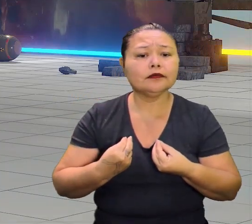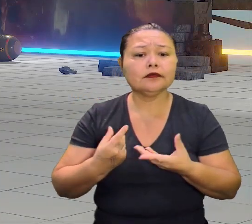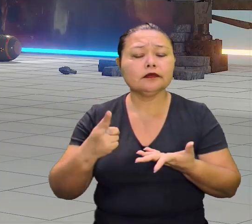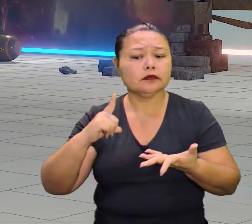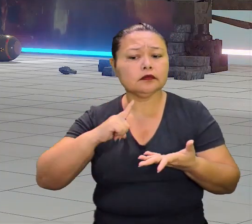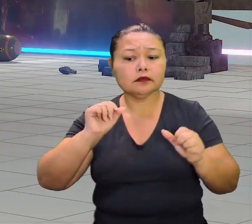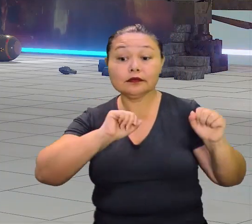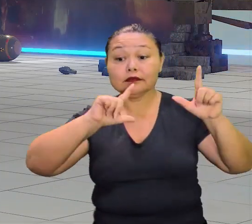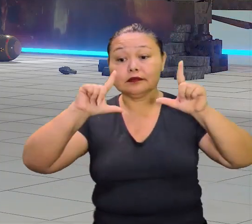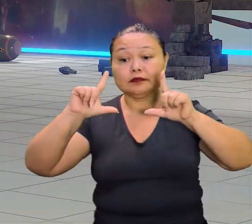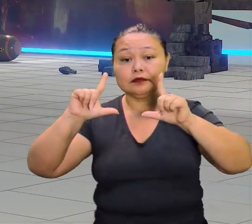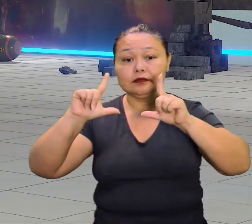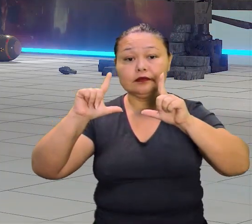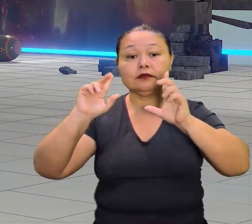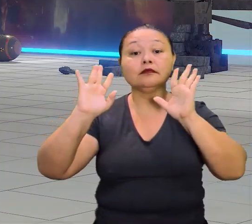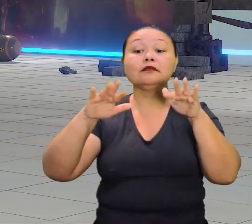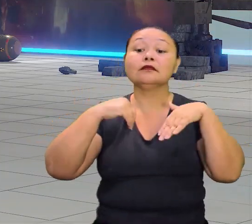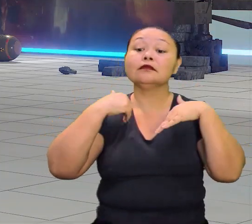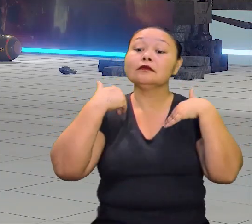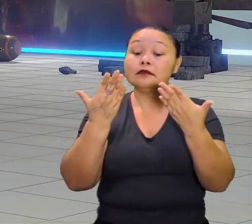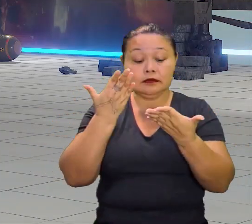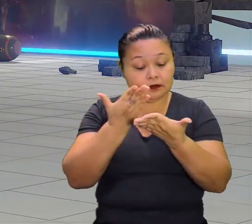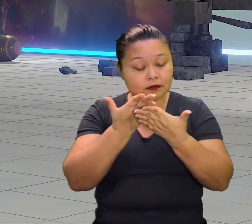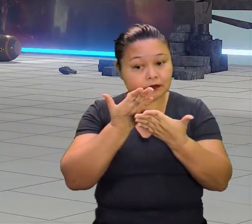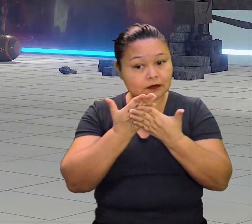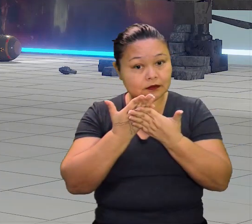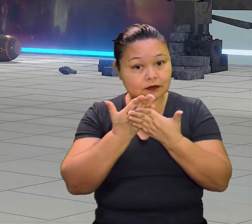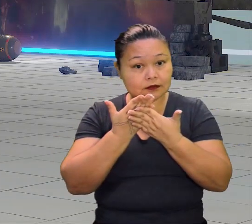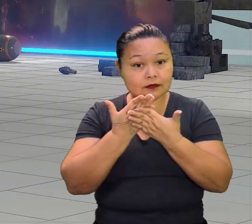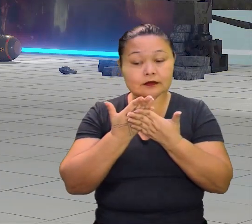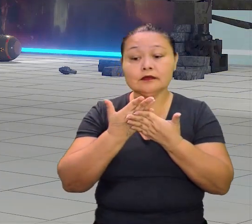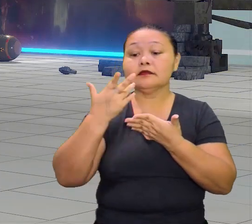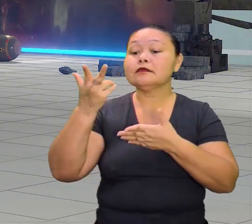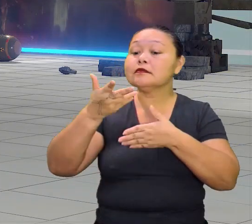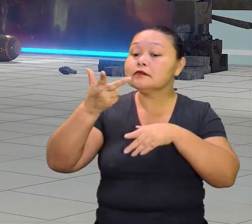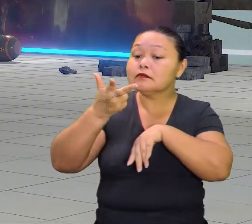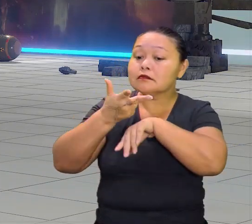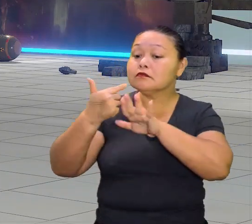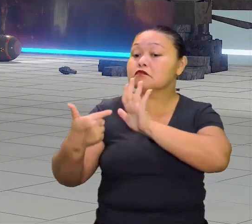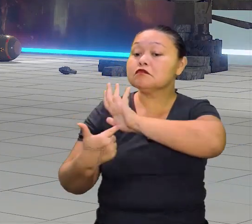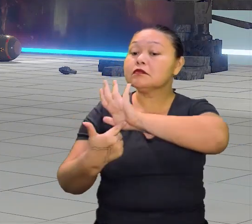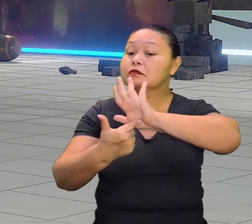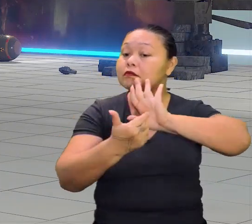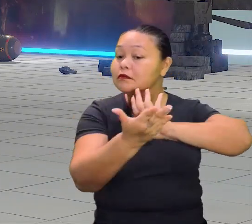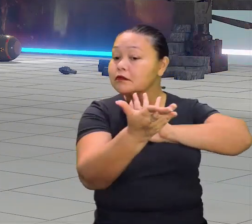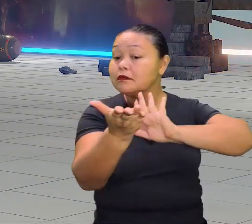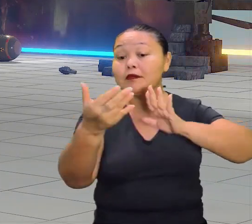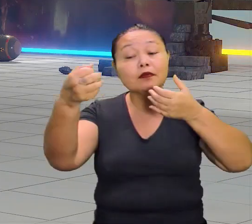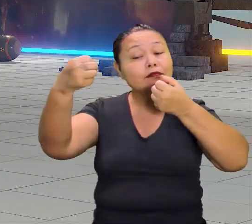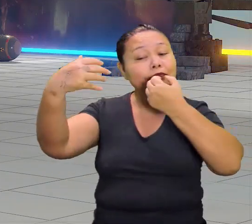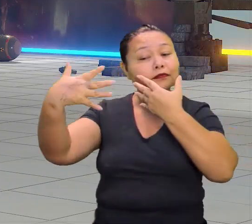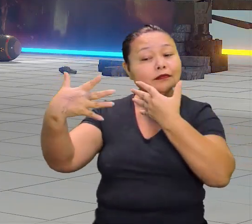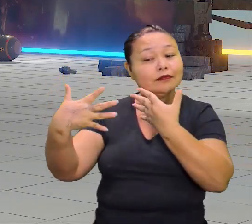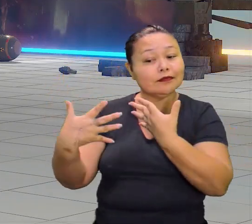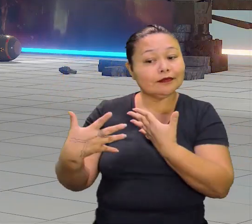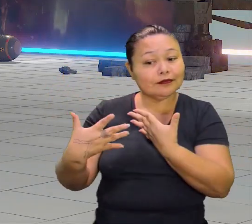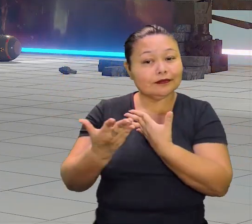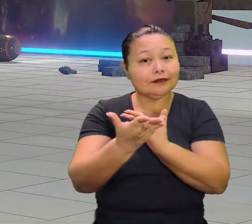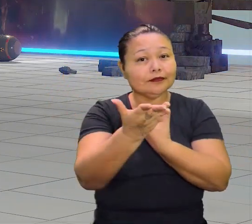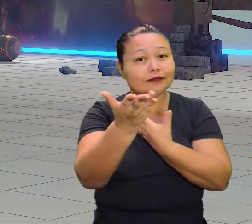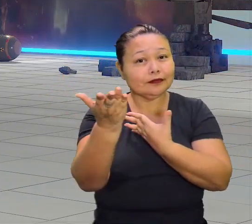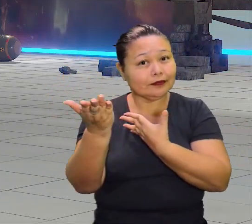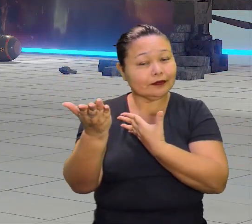tem um slide? Atenção. A aula vai ser exposta para vocês, mas a explicação eu vou passar para